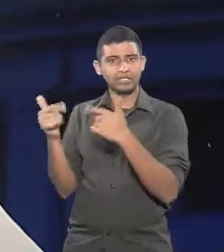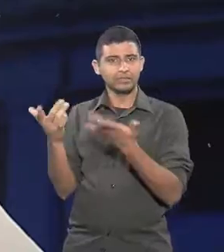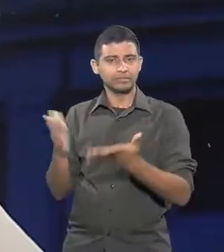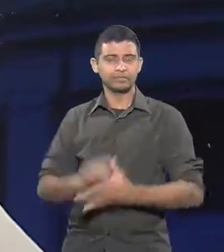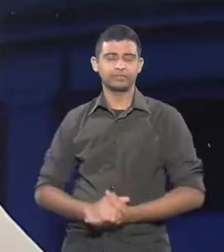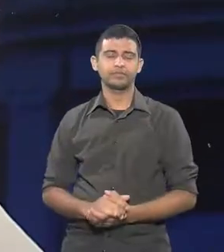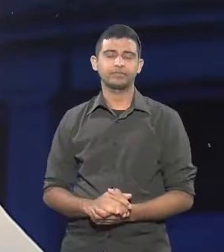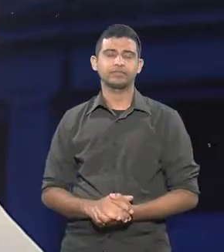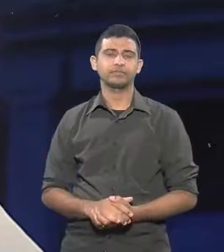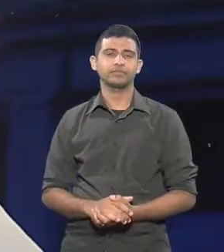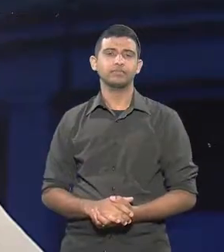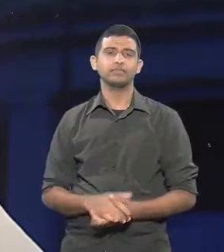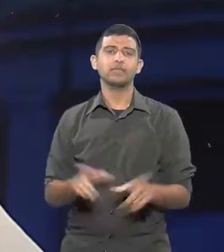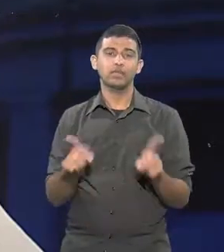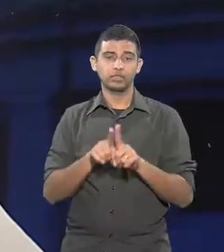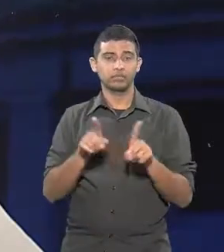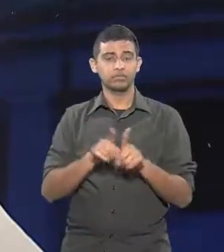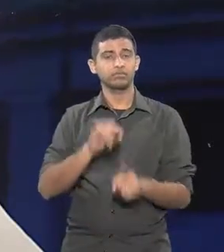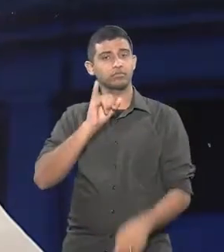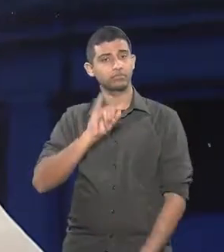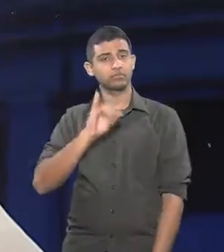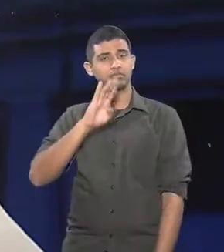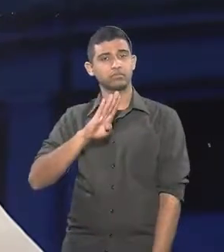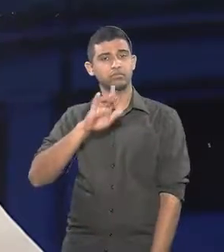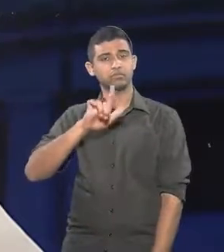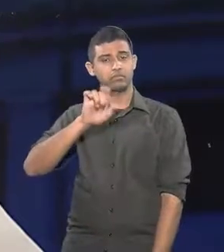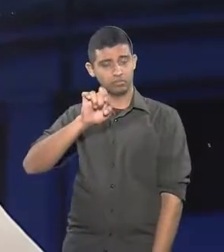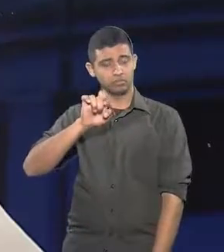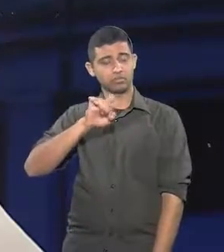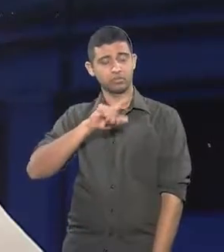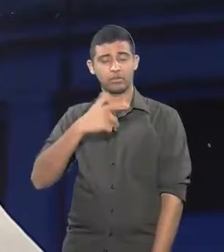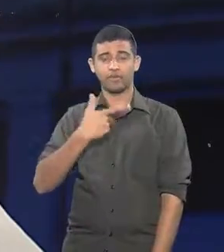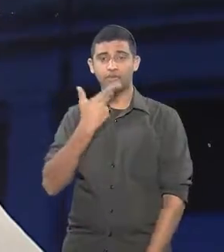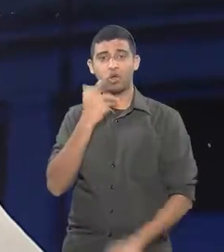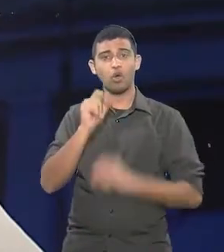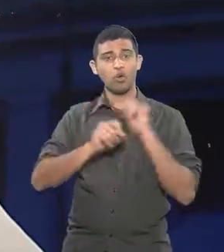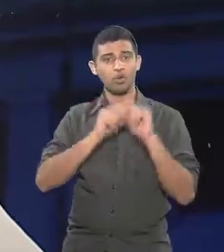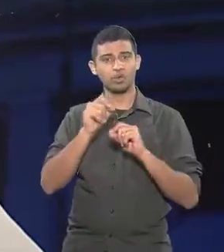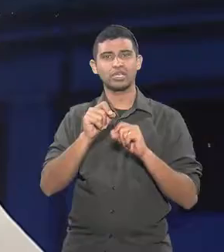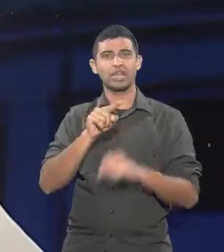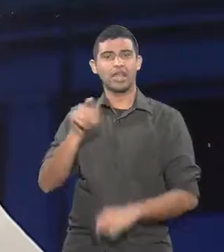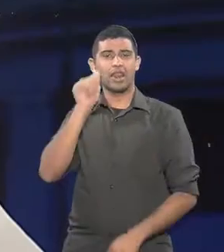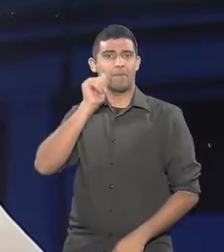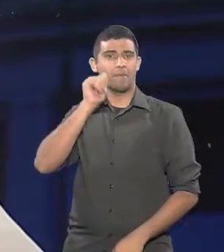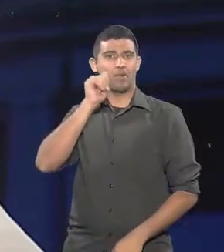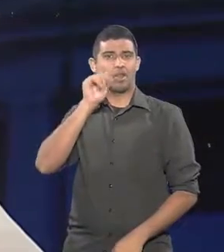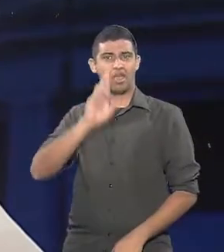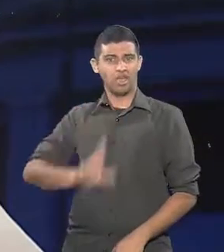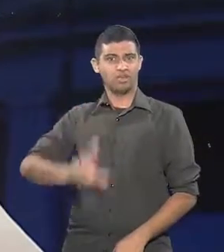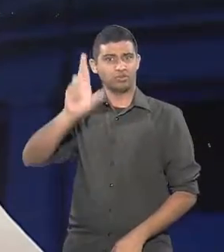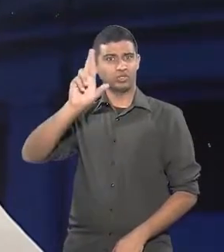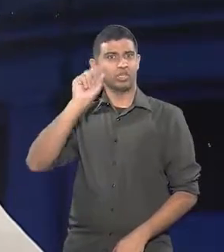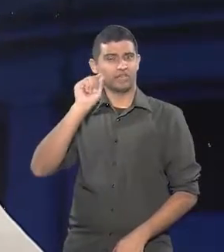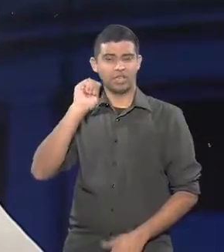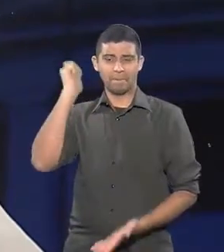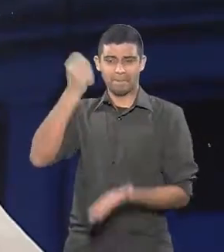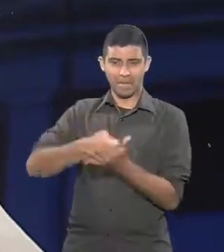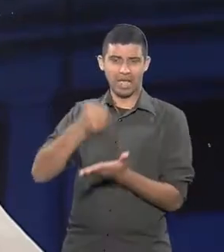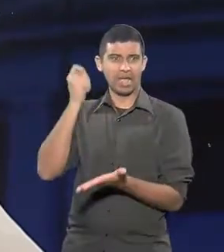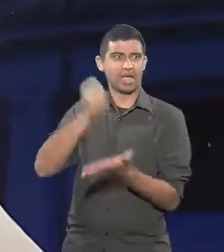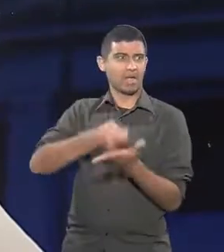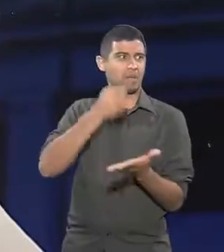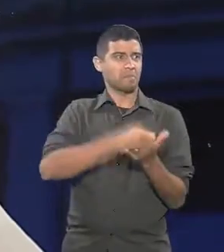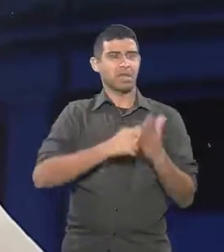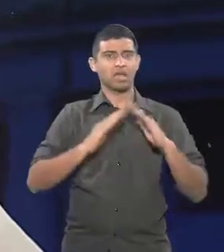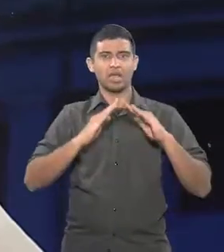Exato. E também, o próprio IBGE já mostrou pesquisas sobre isso, estão cada vez mais sendo as responsáveis pelo orçamento da casa,